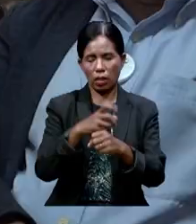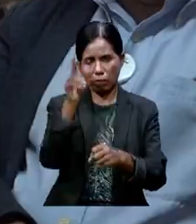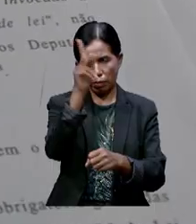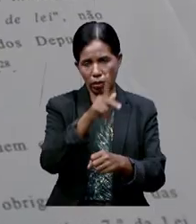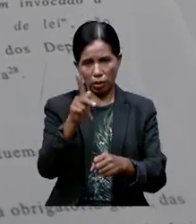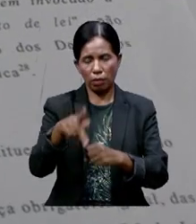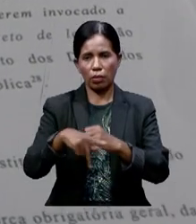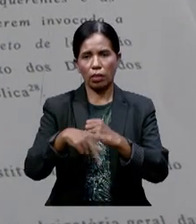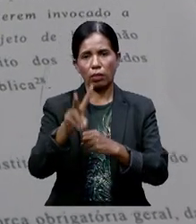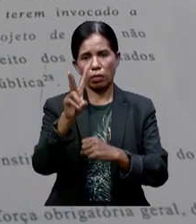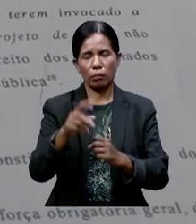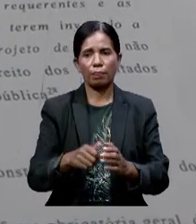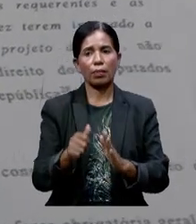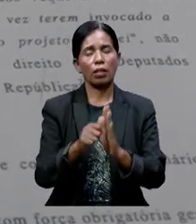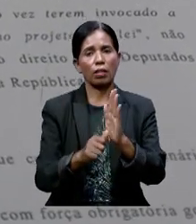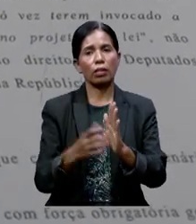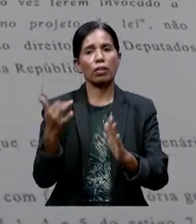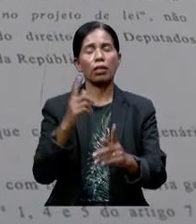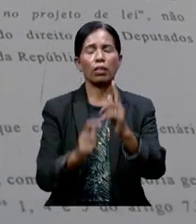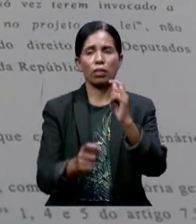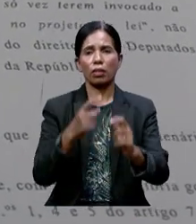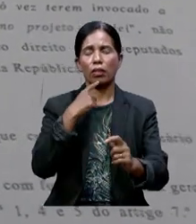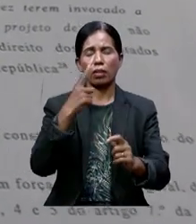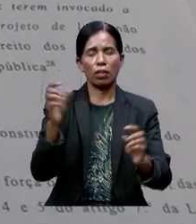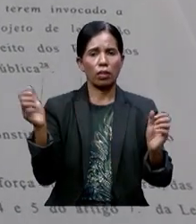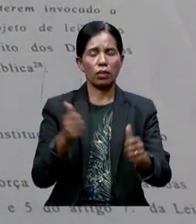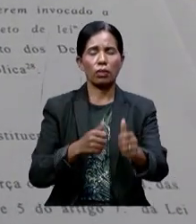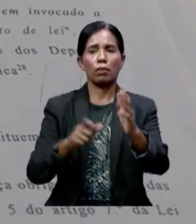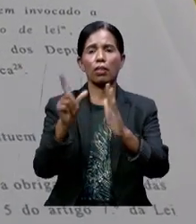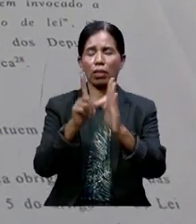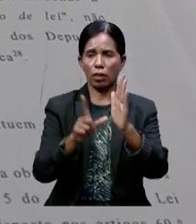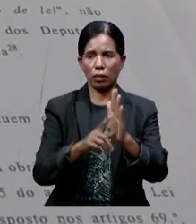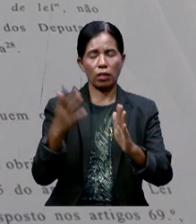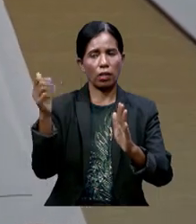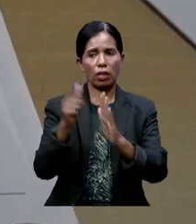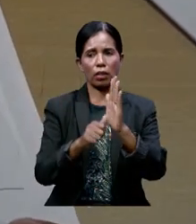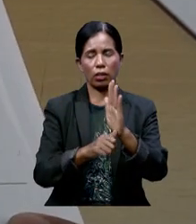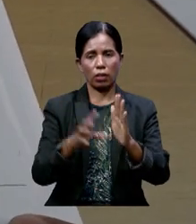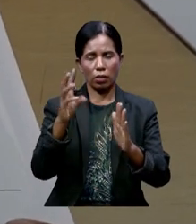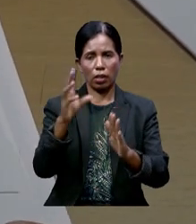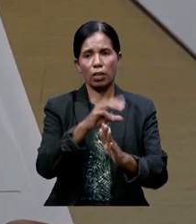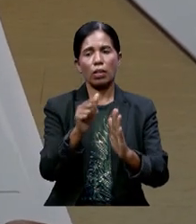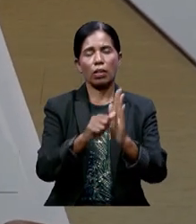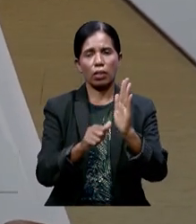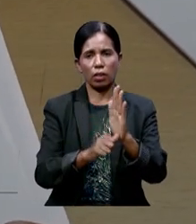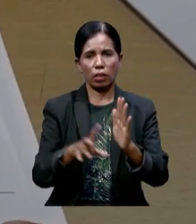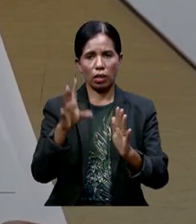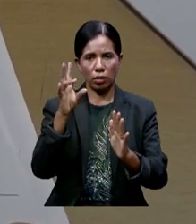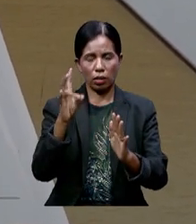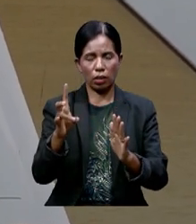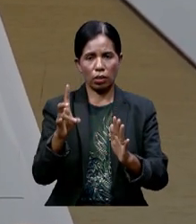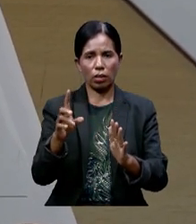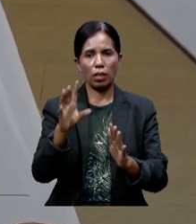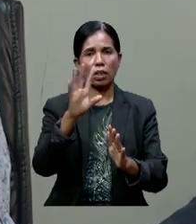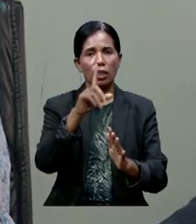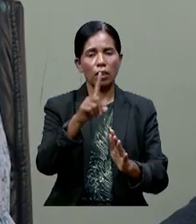bancada ruanian. Artigo sira nebe tribunal considera inconstitucional iha lei nemak artigo neng no artigo hitu alinha ida hat